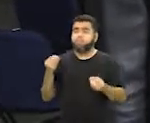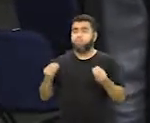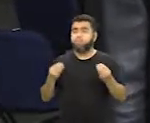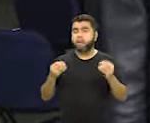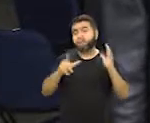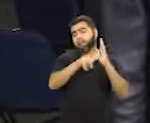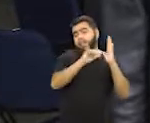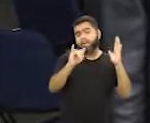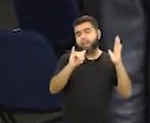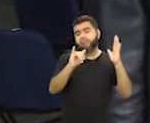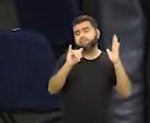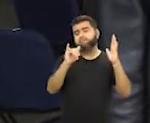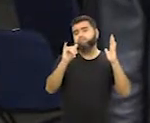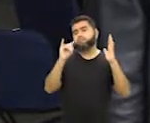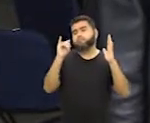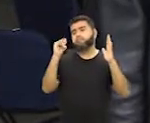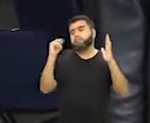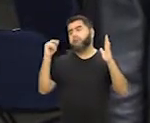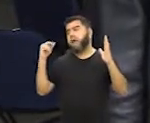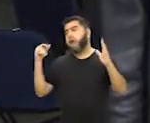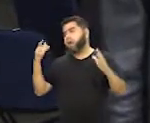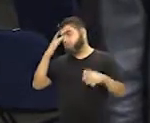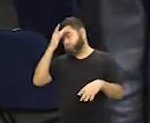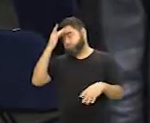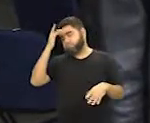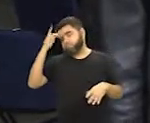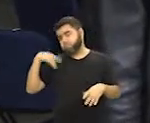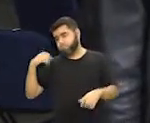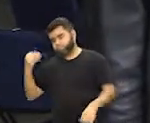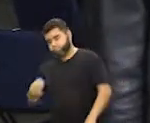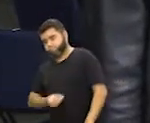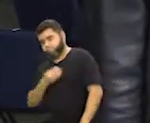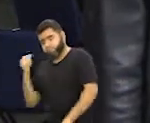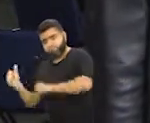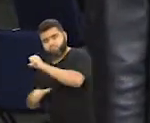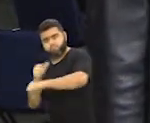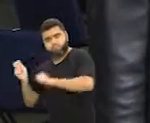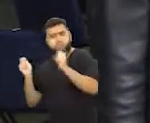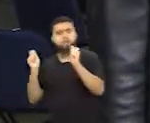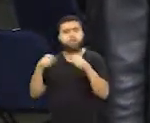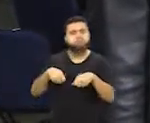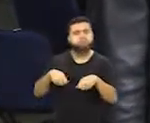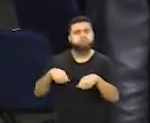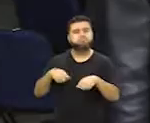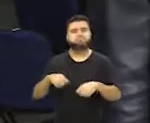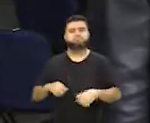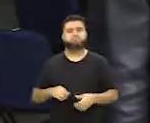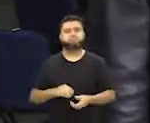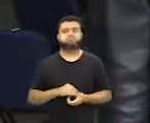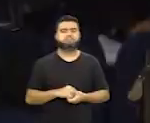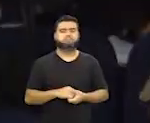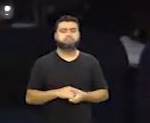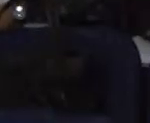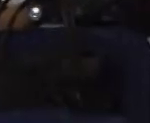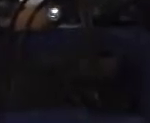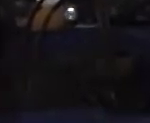de como essa nova lei pode transformar a vida de coletivos, de pessoas e de